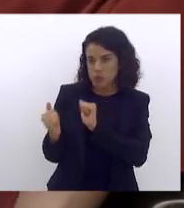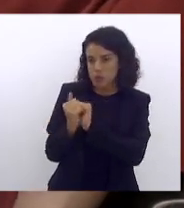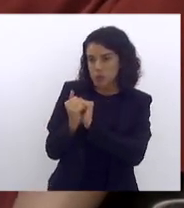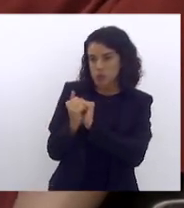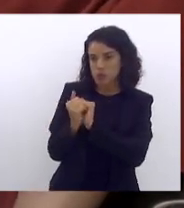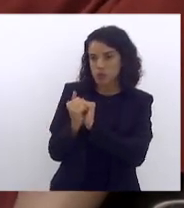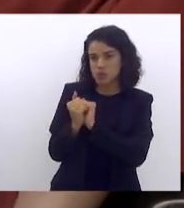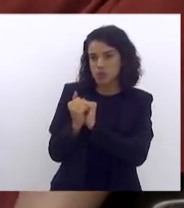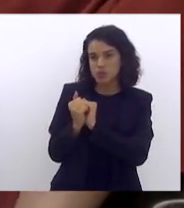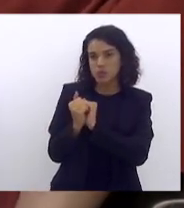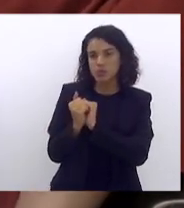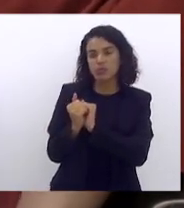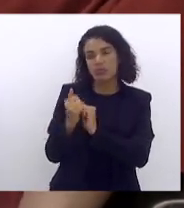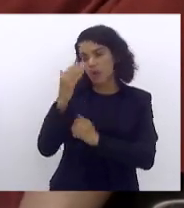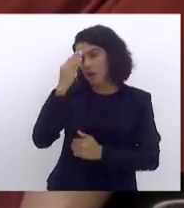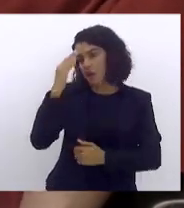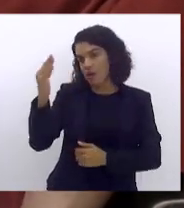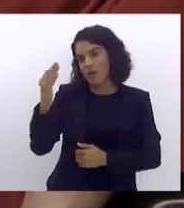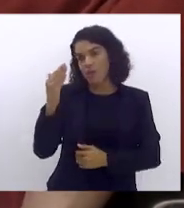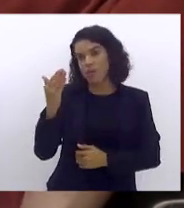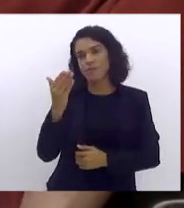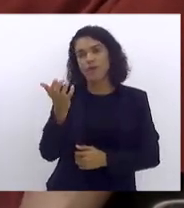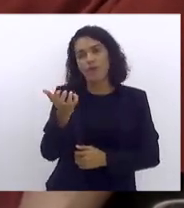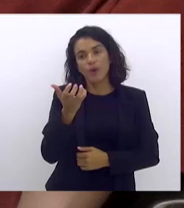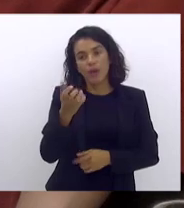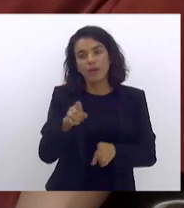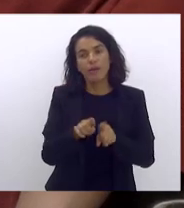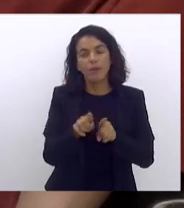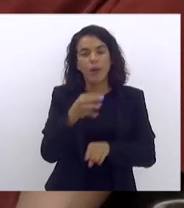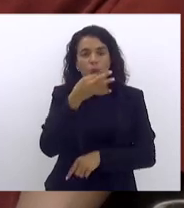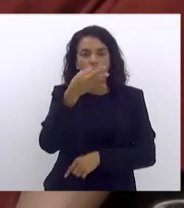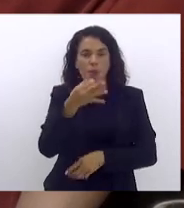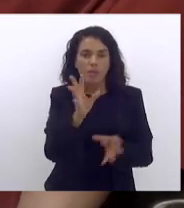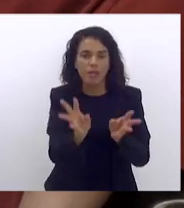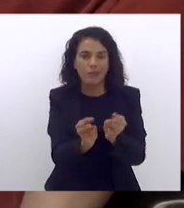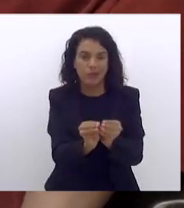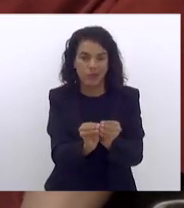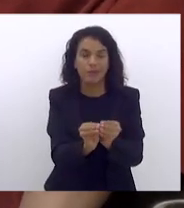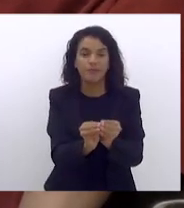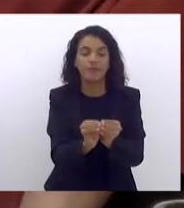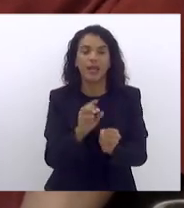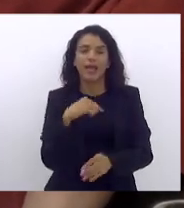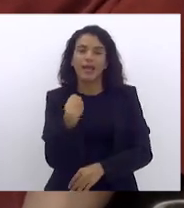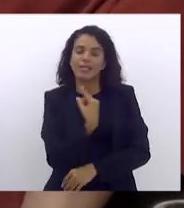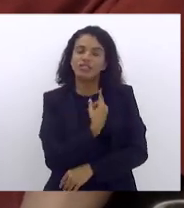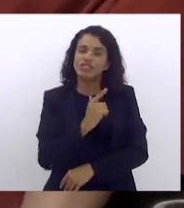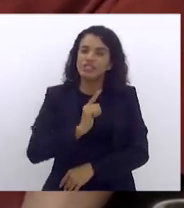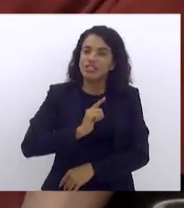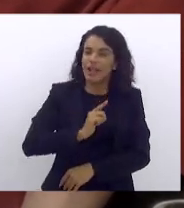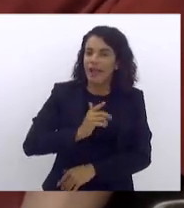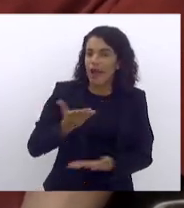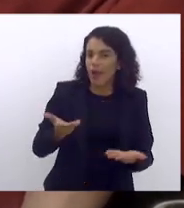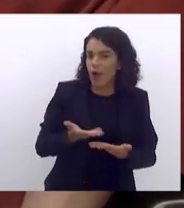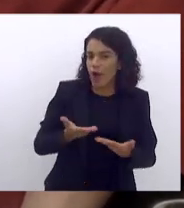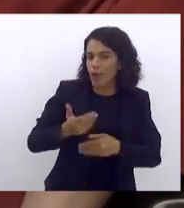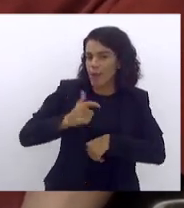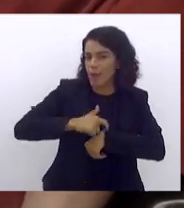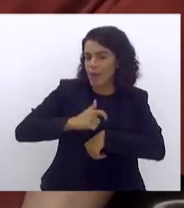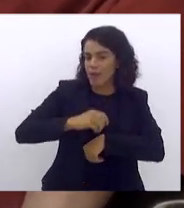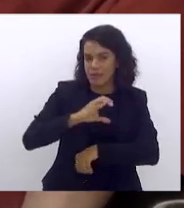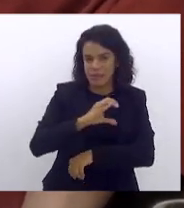intrépida, Verônica. Eu agradeço. Mas eu queria fazer aqui um comentário muito breve. A gente está enfrentando aqui no âmbito da